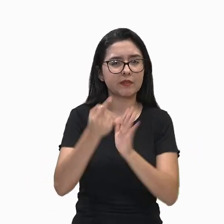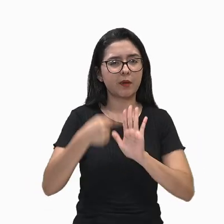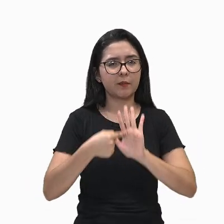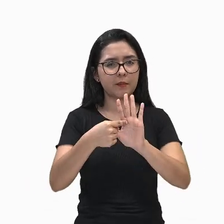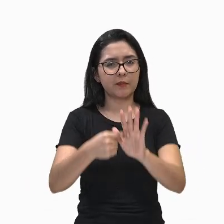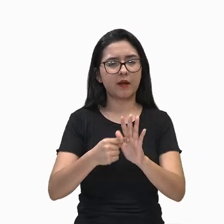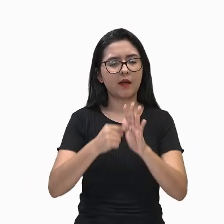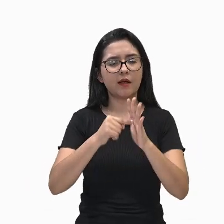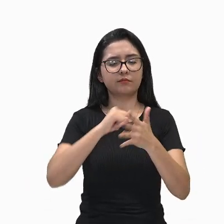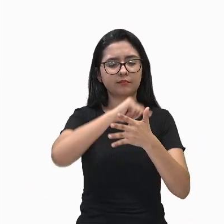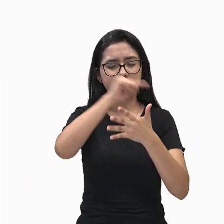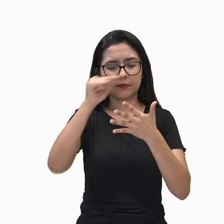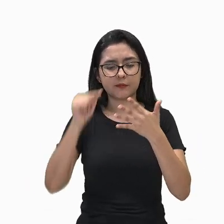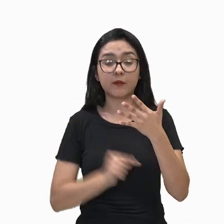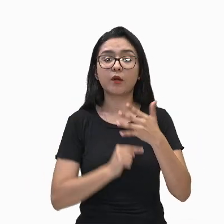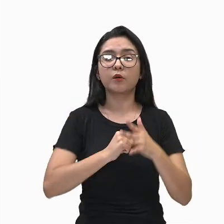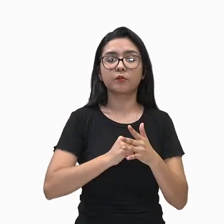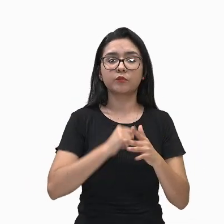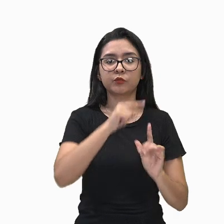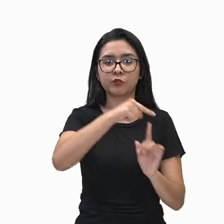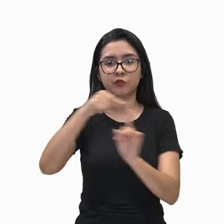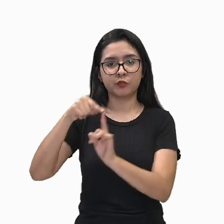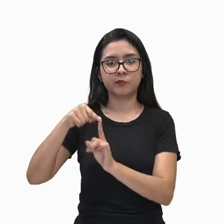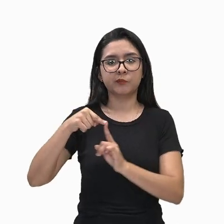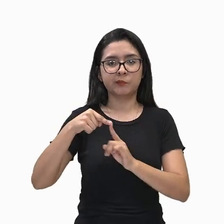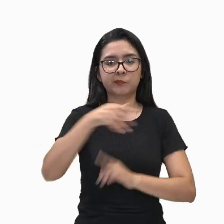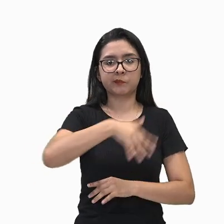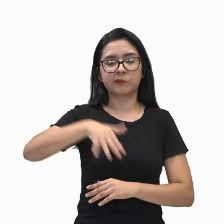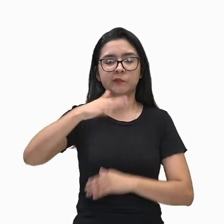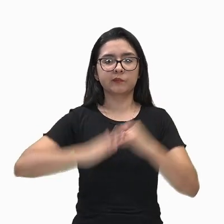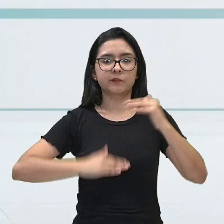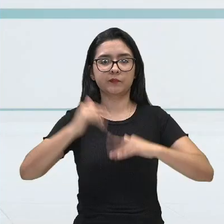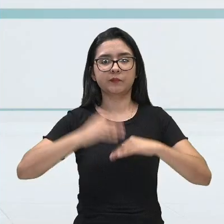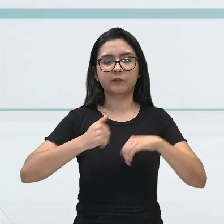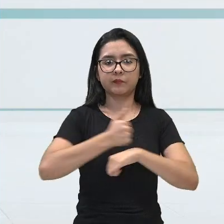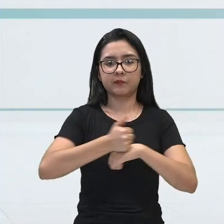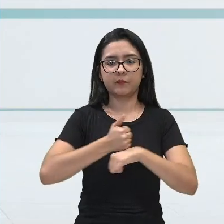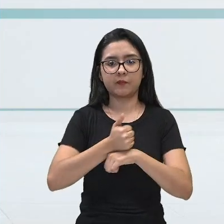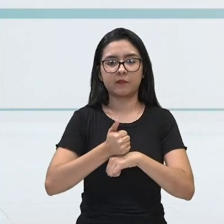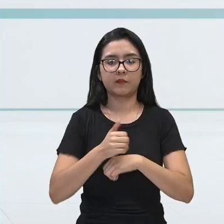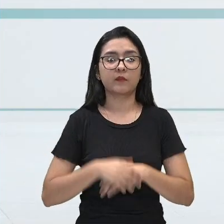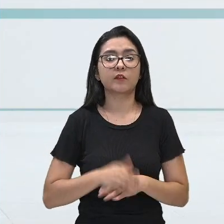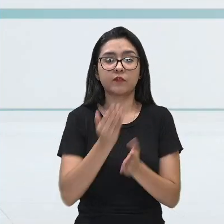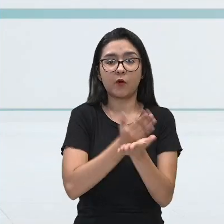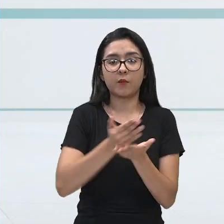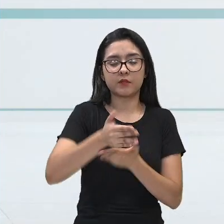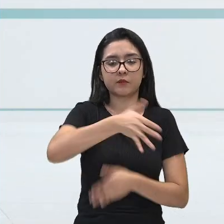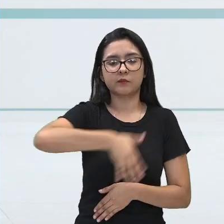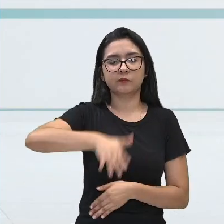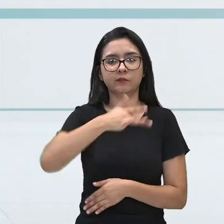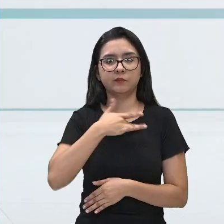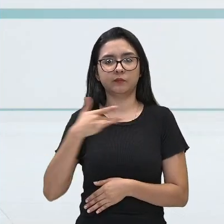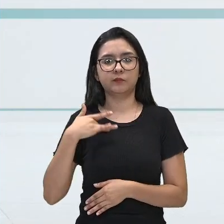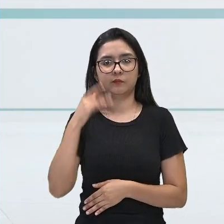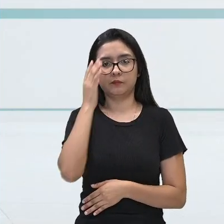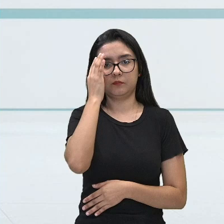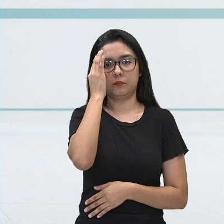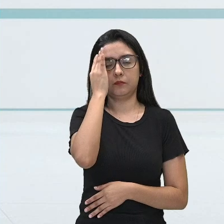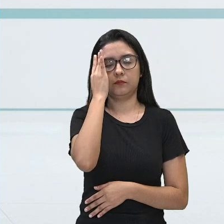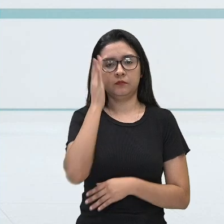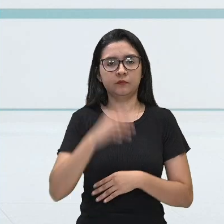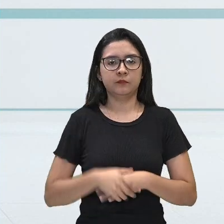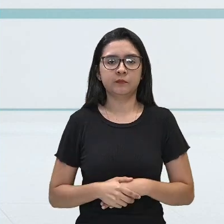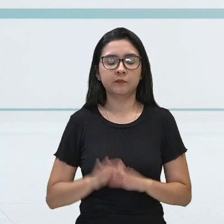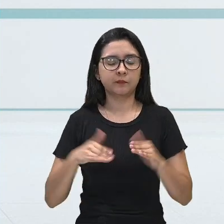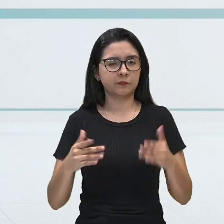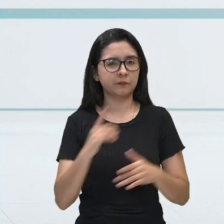ver alguns tipos de profissões, começando por el área de la salud. Então,